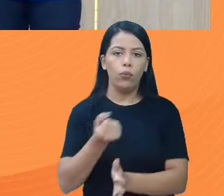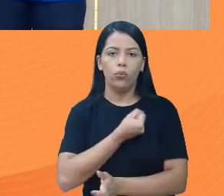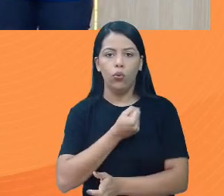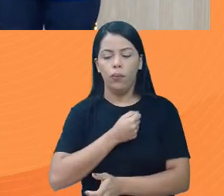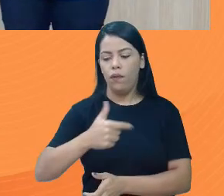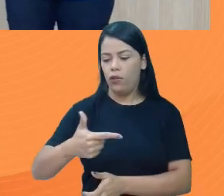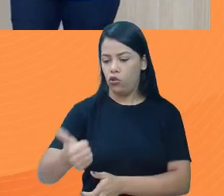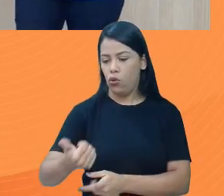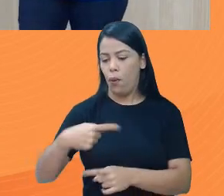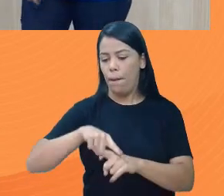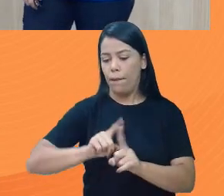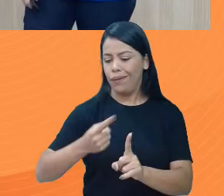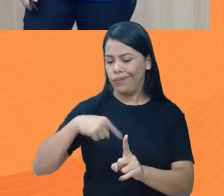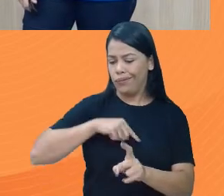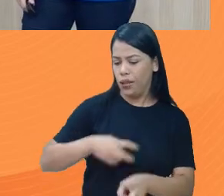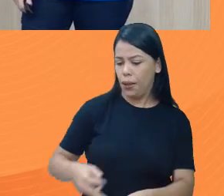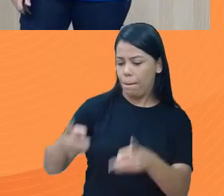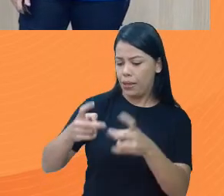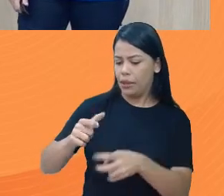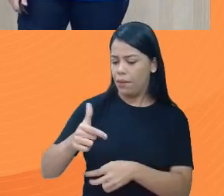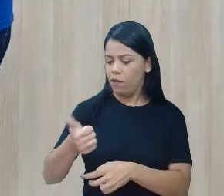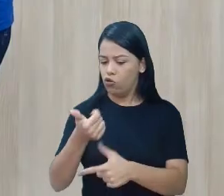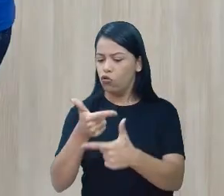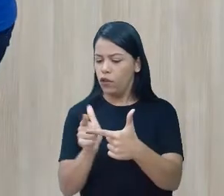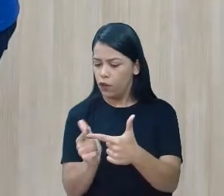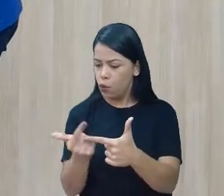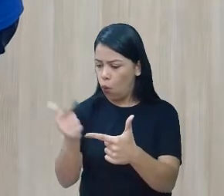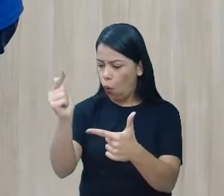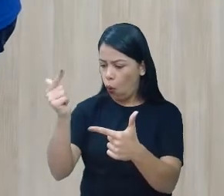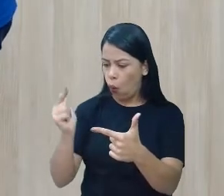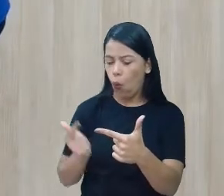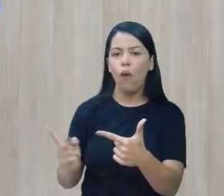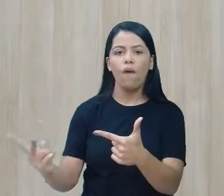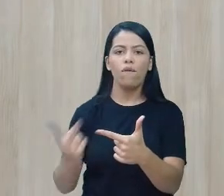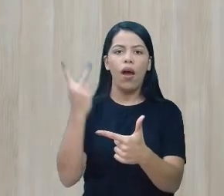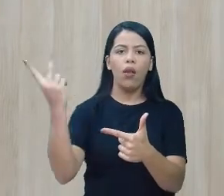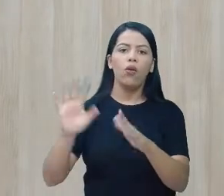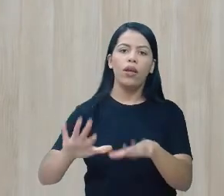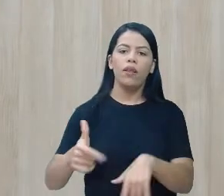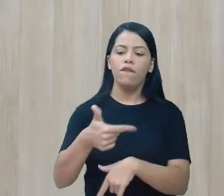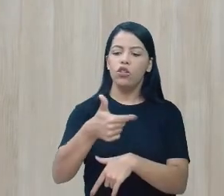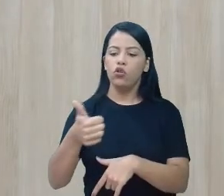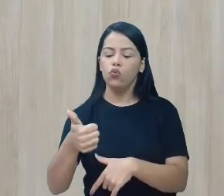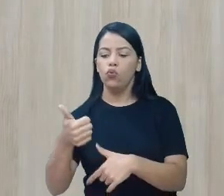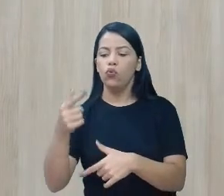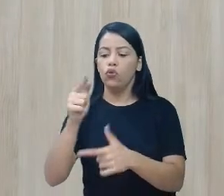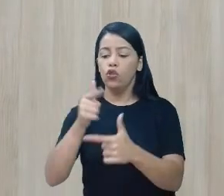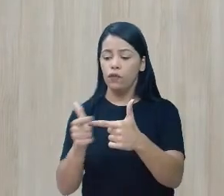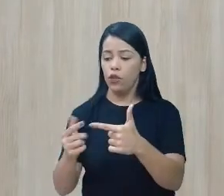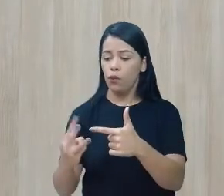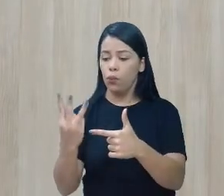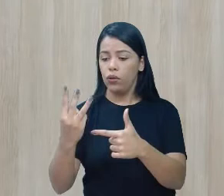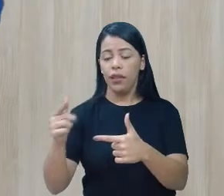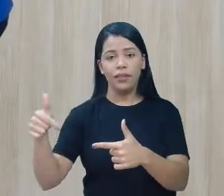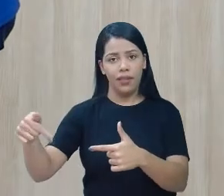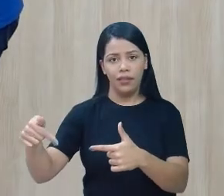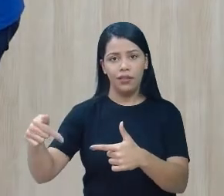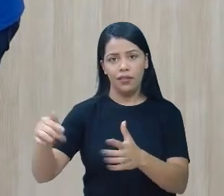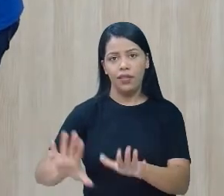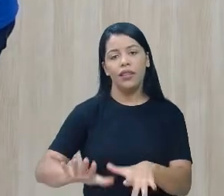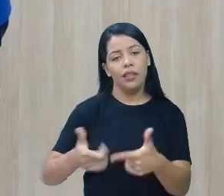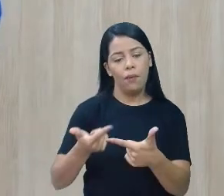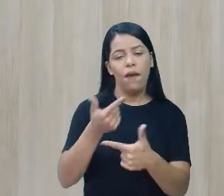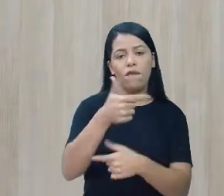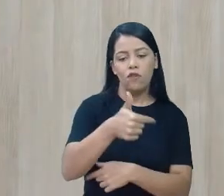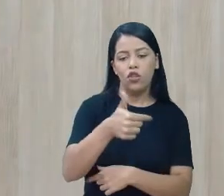percebe que esse 21 divide por outros valores. Então, 21 dividido para 3 vai dar o 7 e 21 dividido